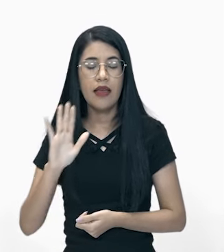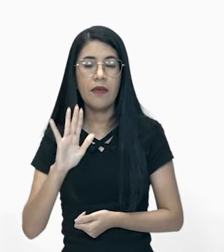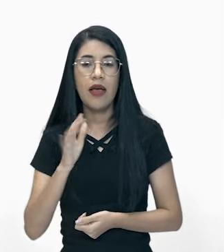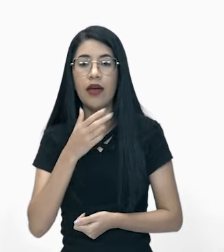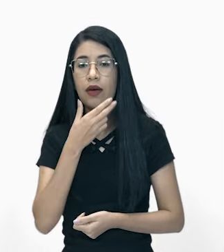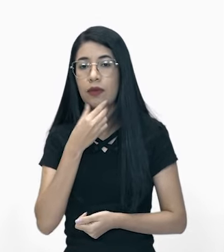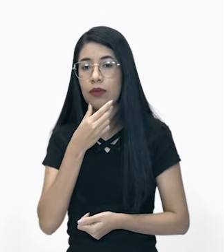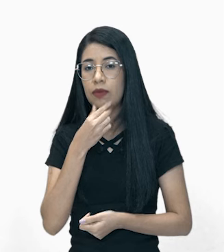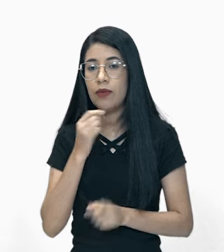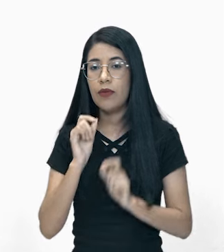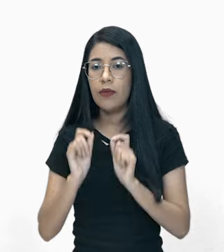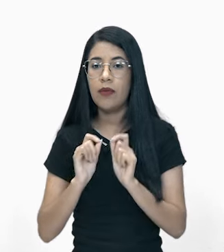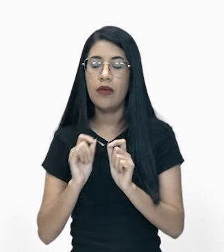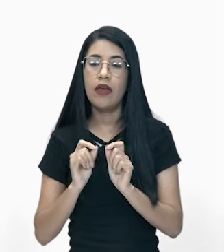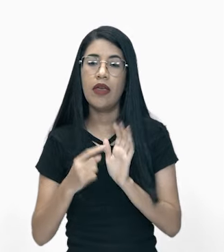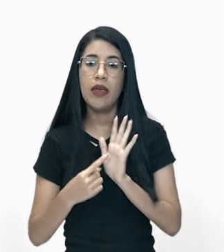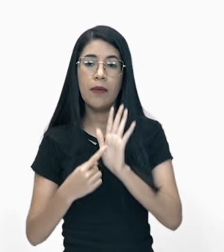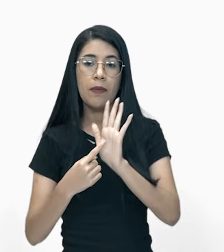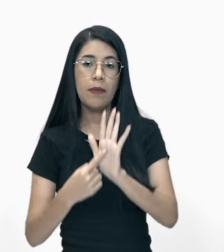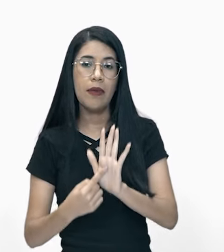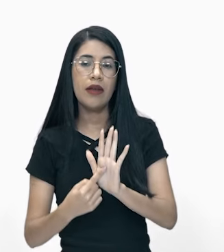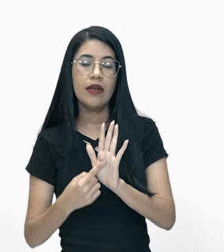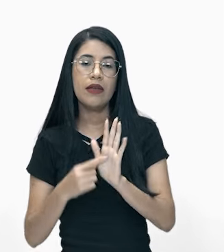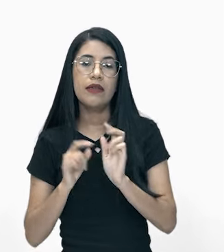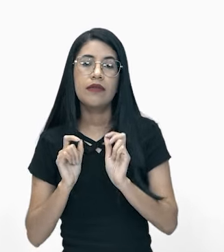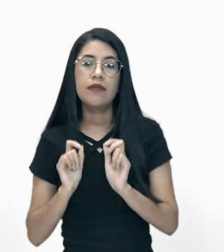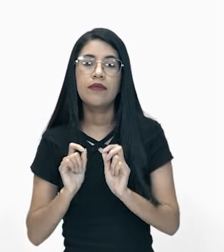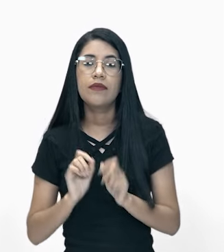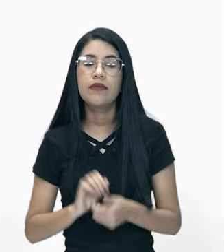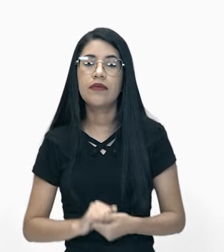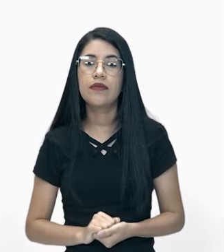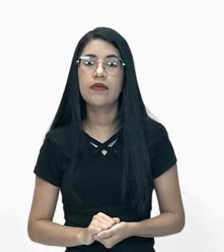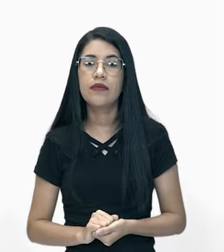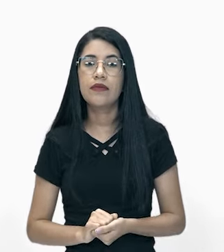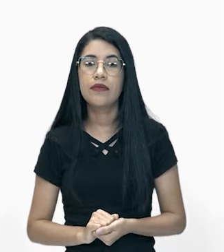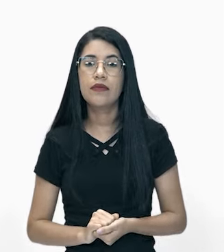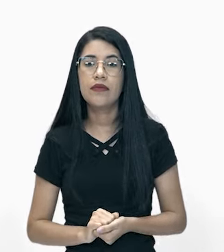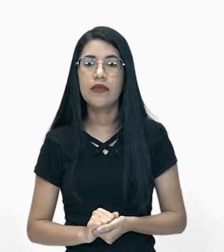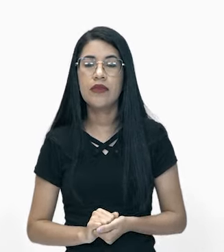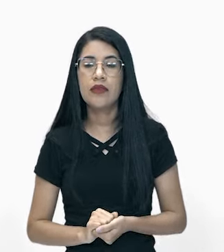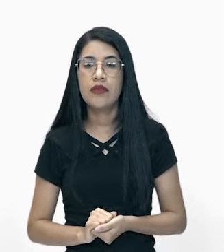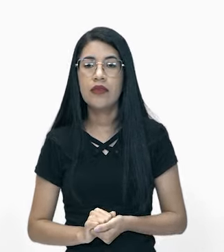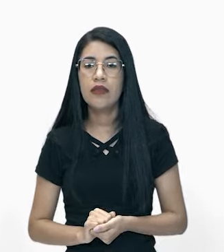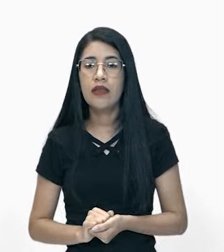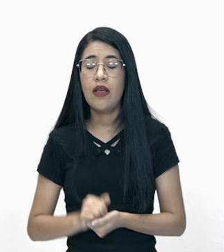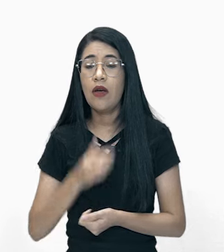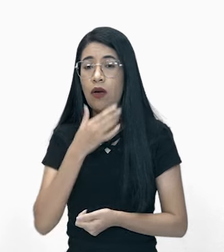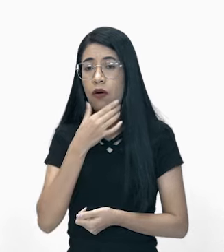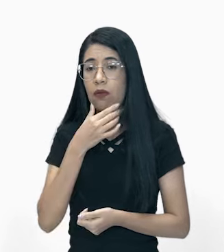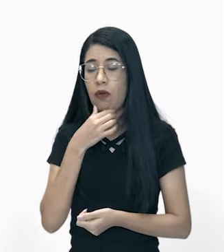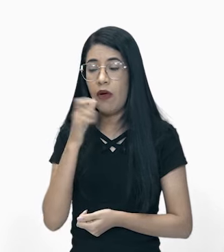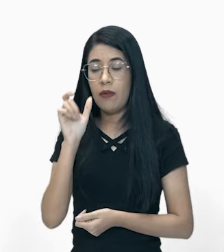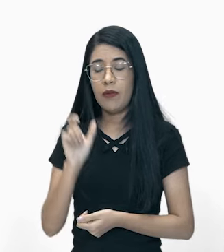que reflete muito bem sobre o estudioso que